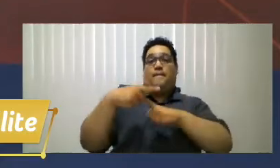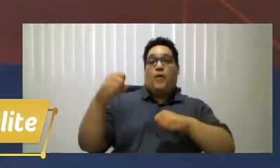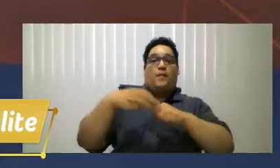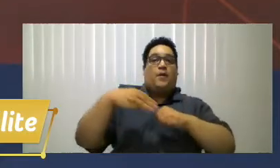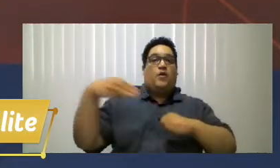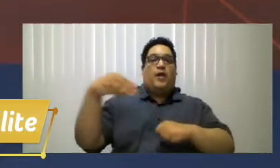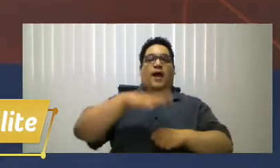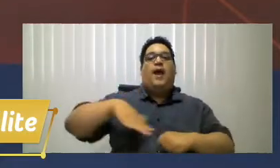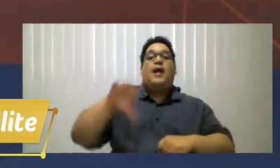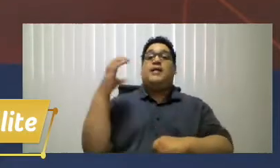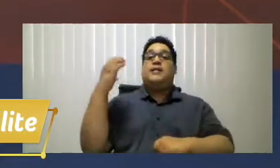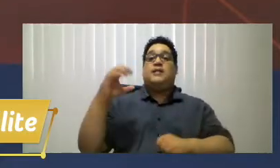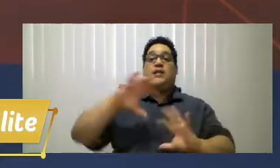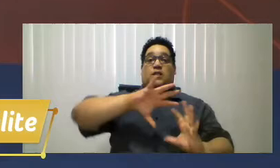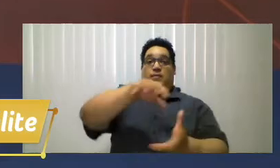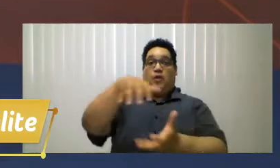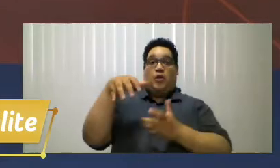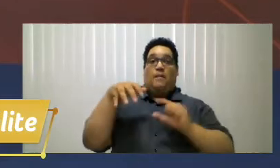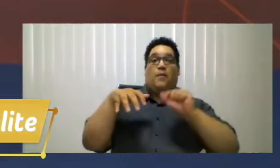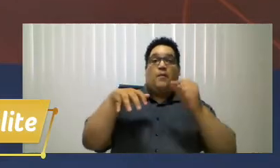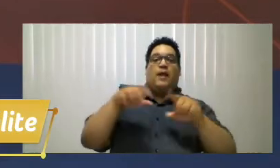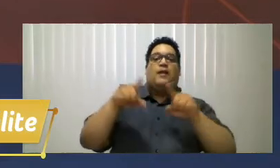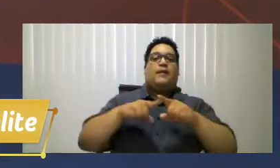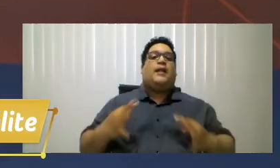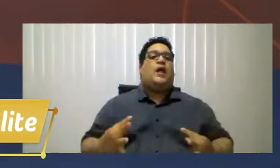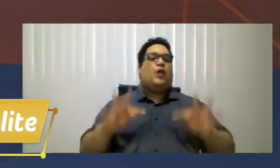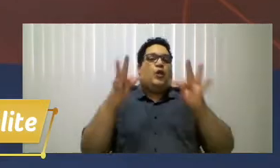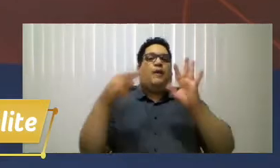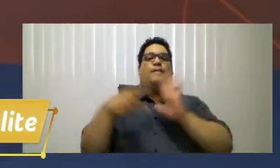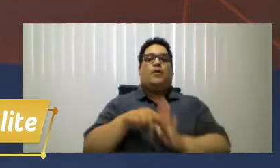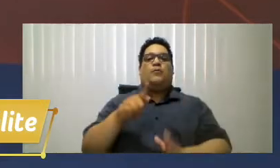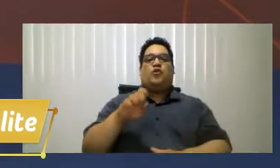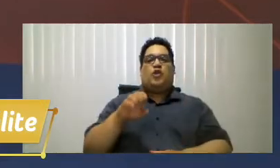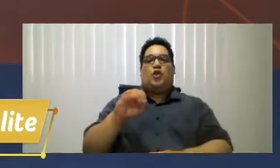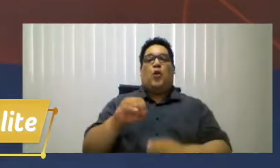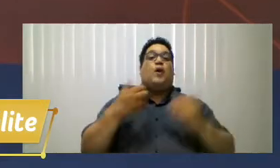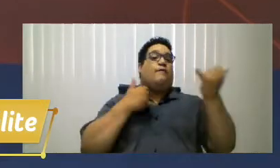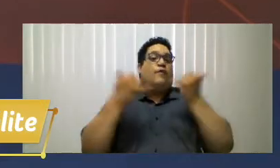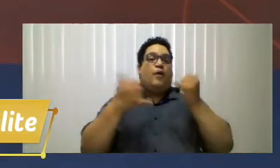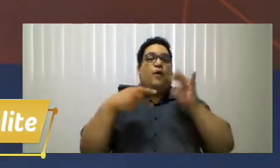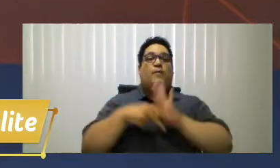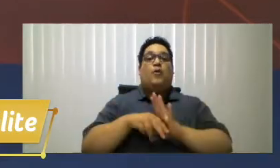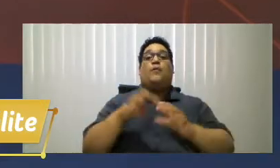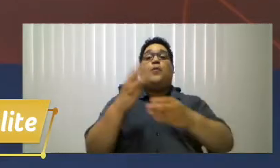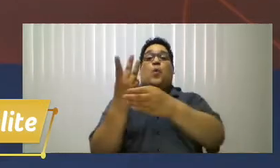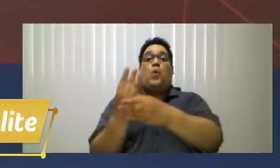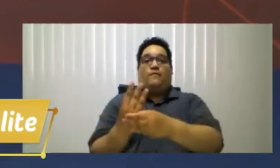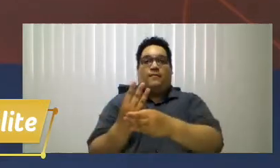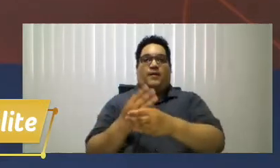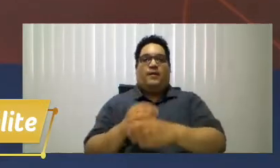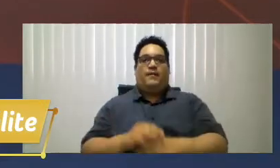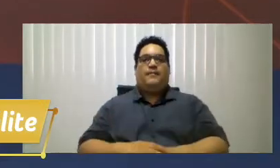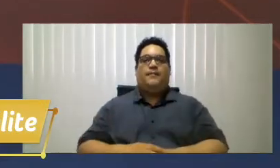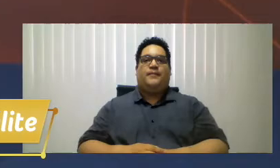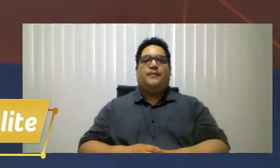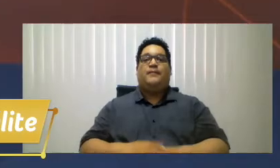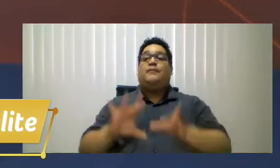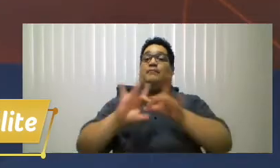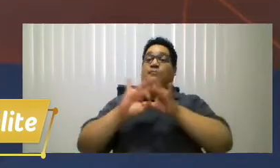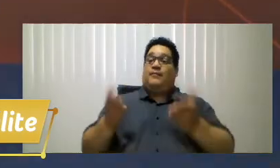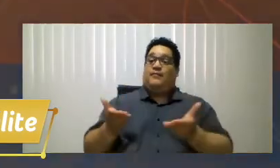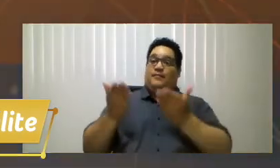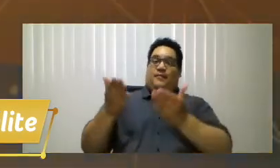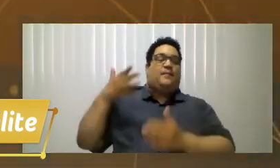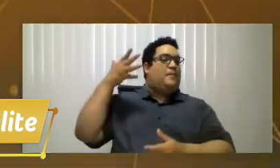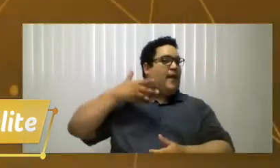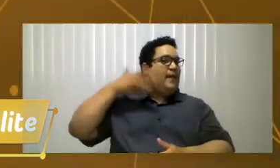Ciências Geodésica e Tecnologia da Geoinformação pela UFPE. Com a palavra, os nossos